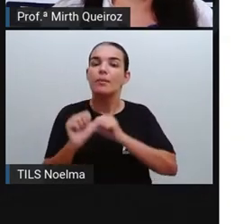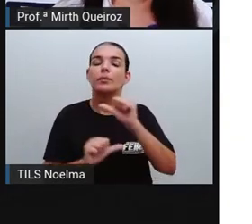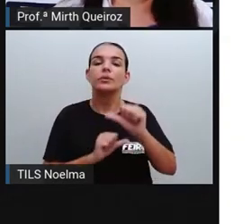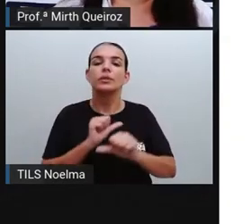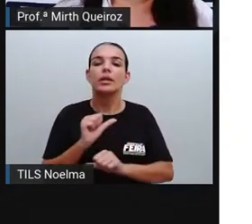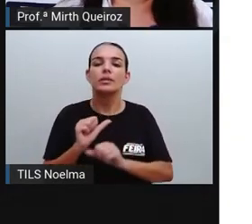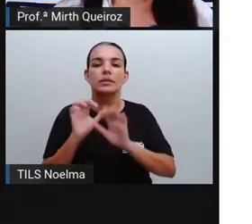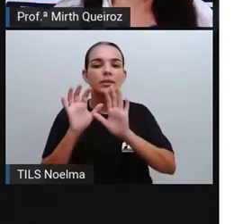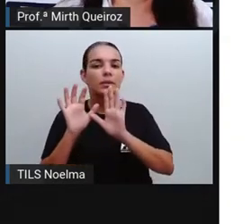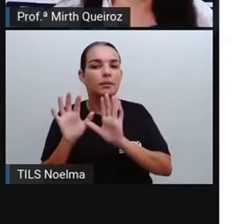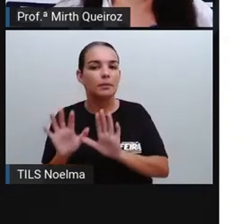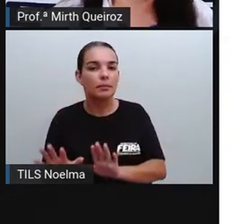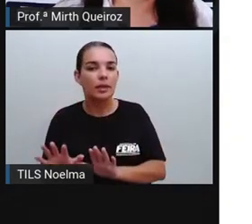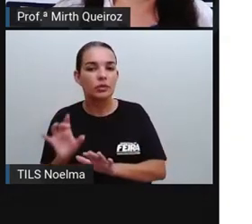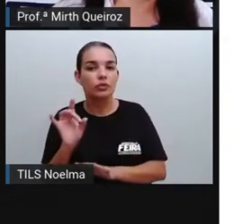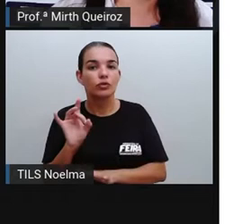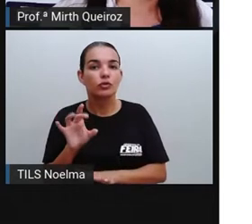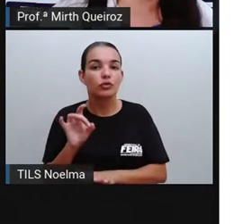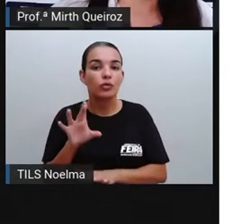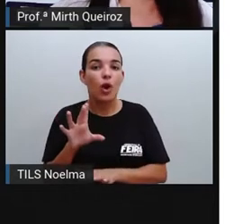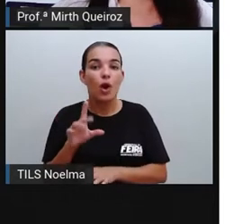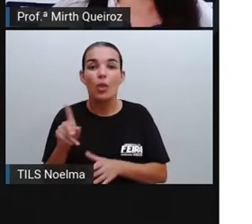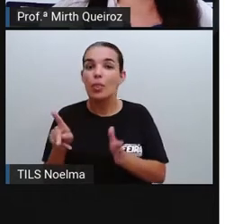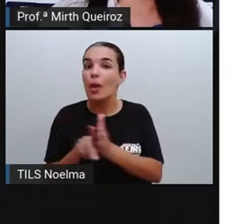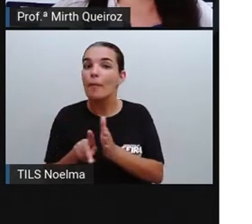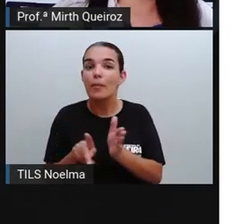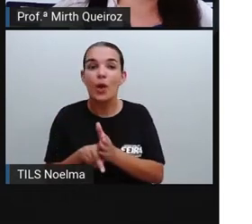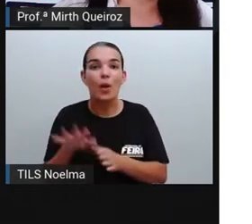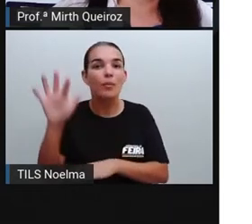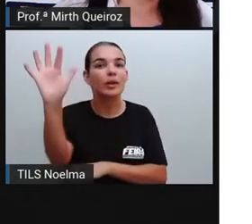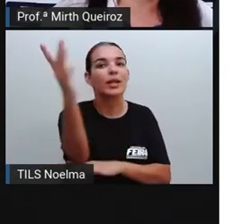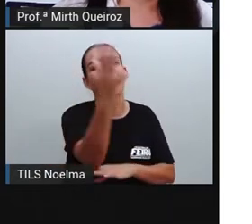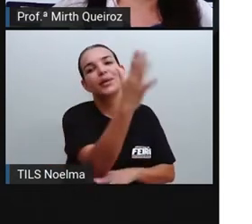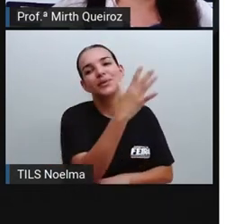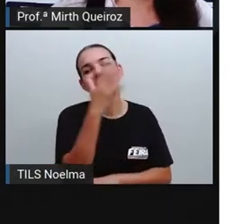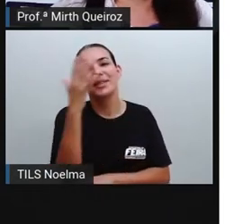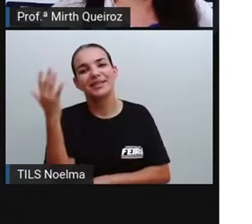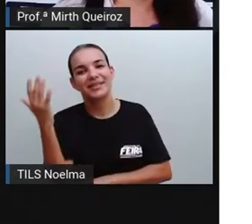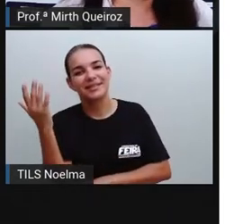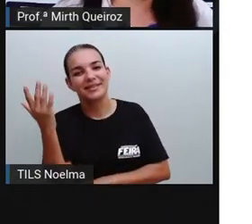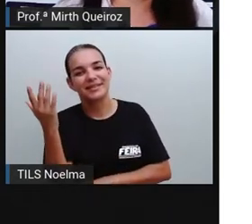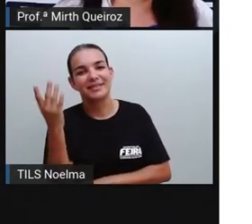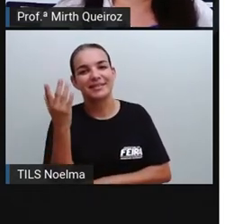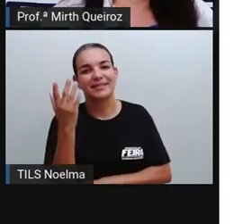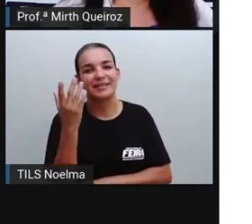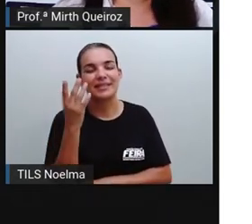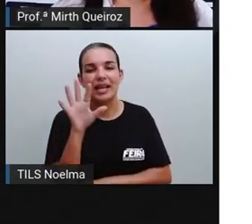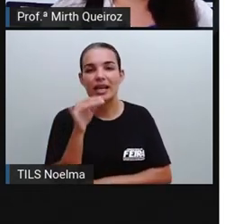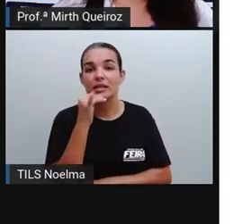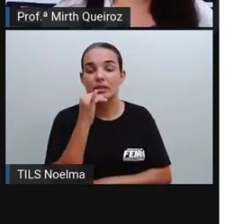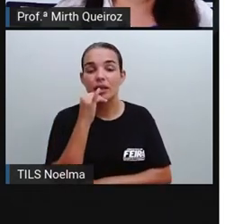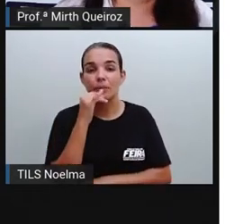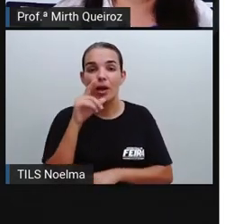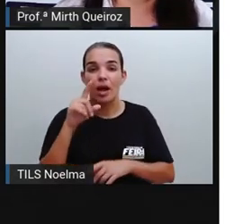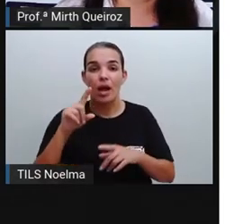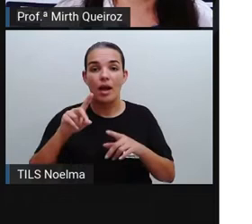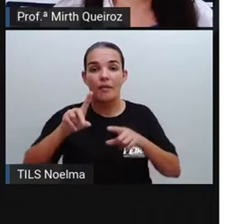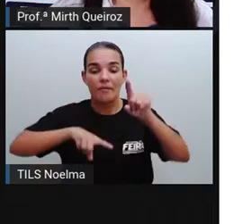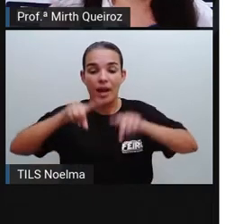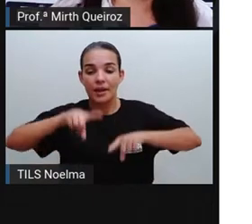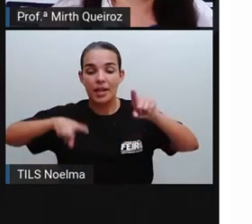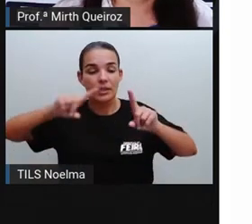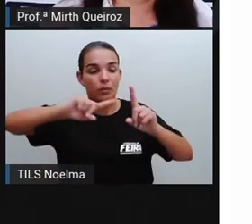Ela sofre modificações através das ações dos próprios agentes naturais. Que ações são essas? Variações de